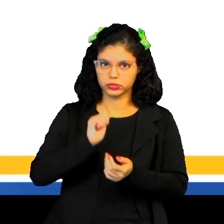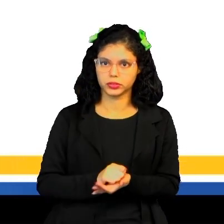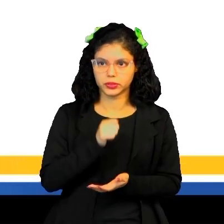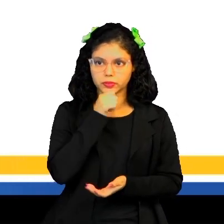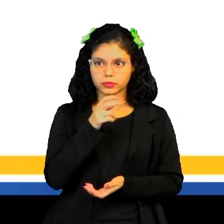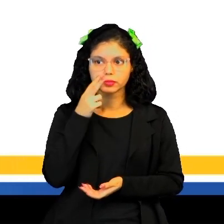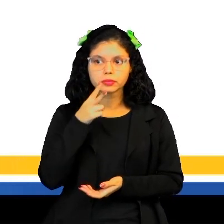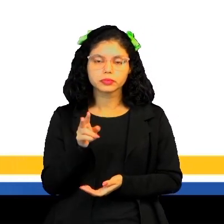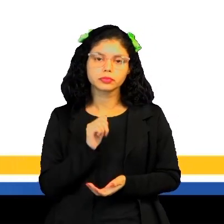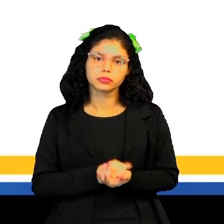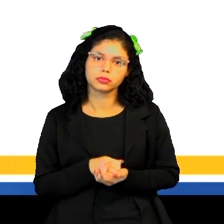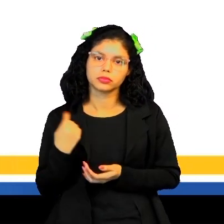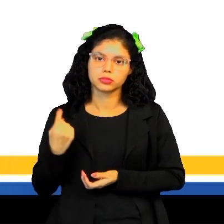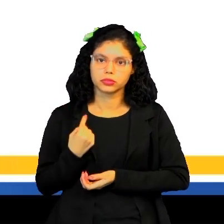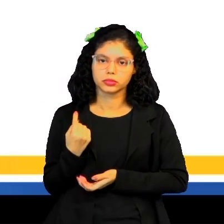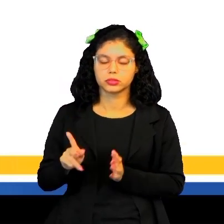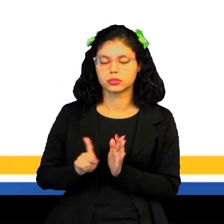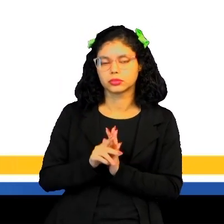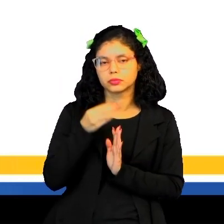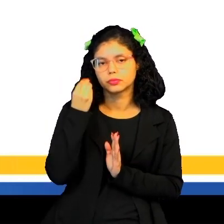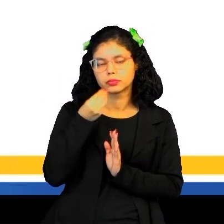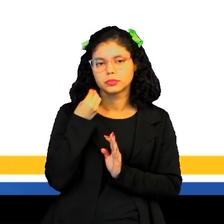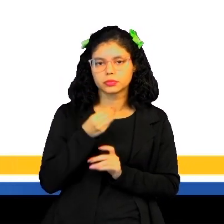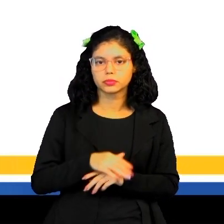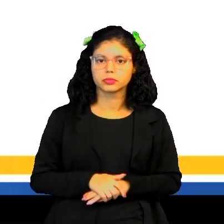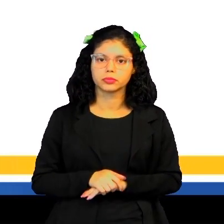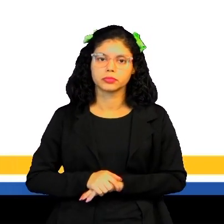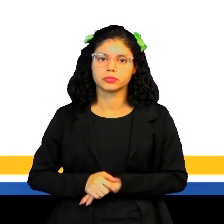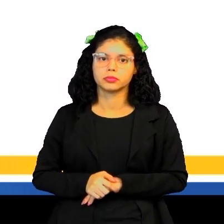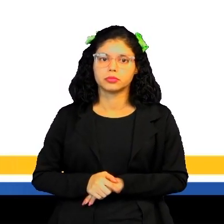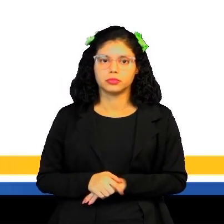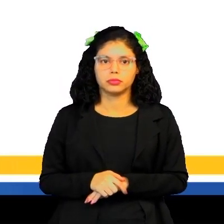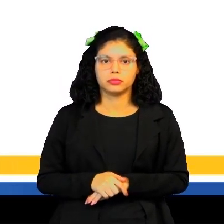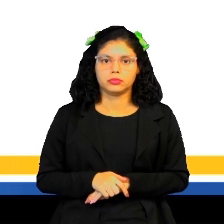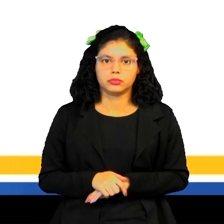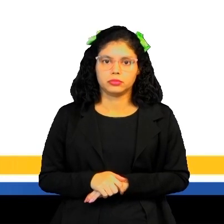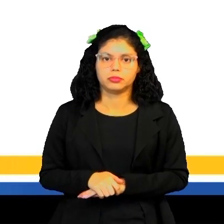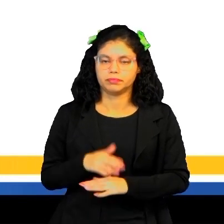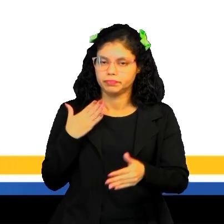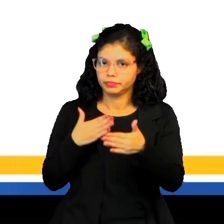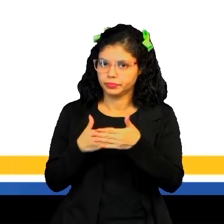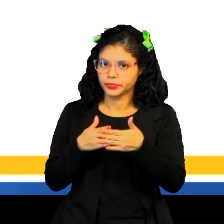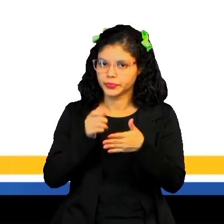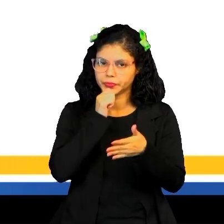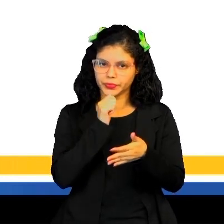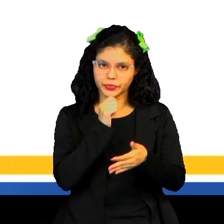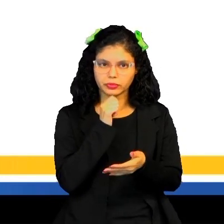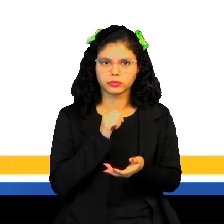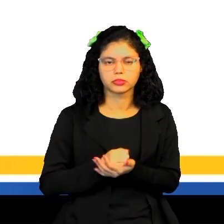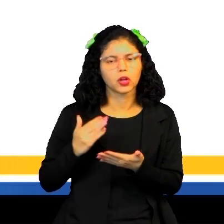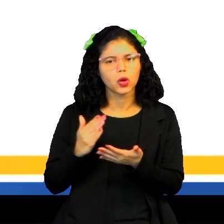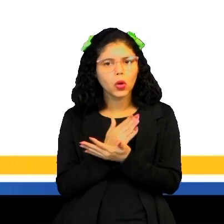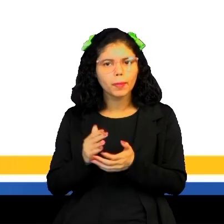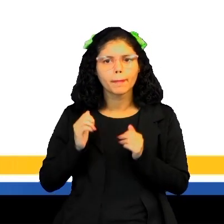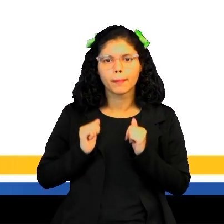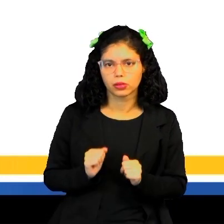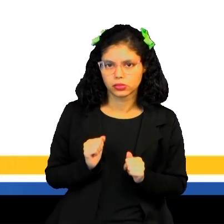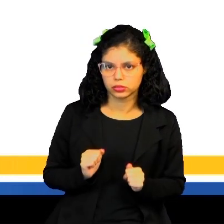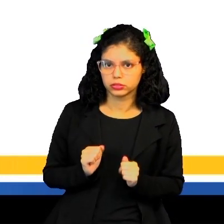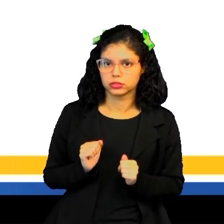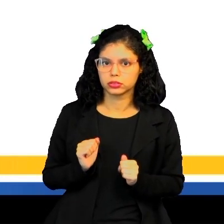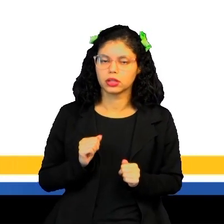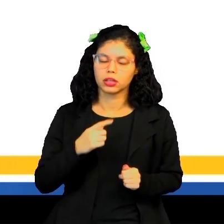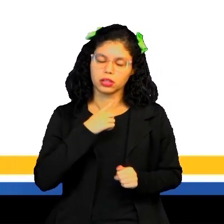prevê, assim, ele provém unicamente da experiência, limitando-se ao que pode ser